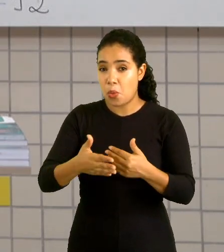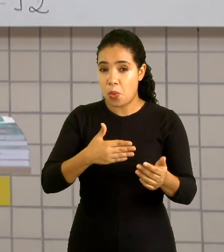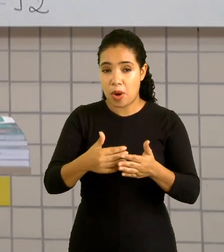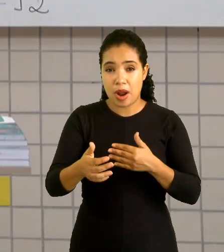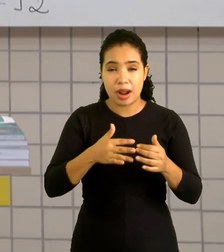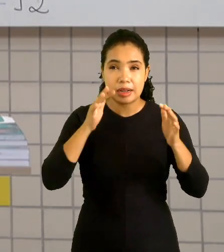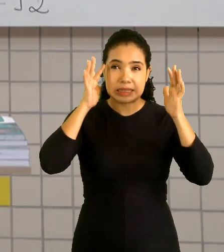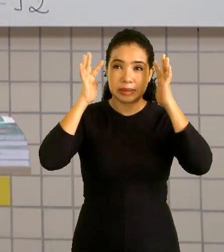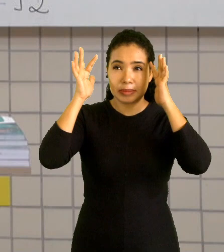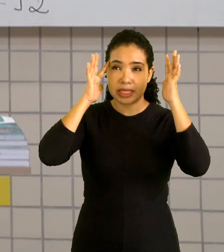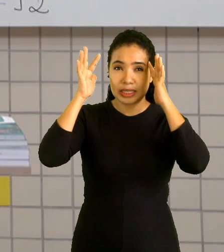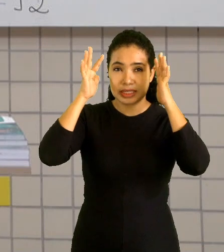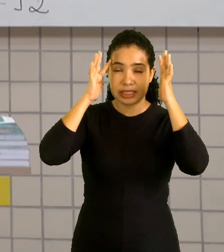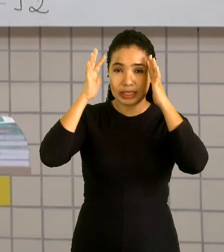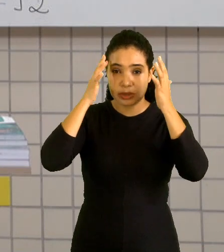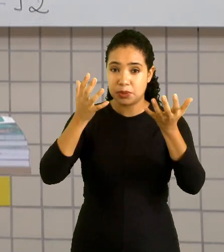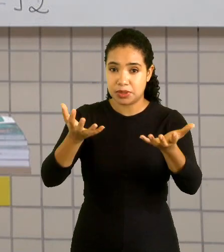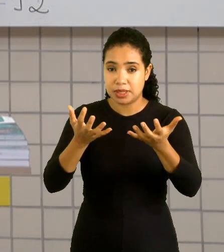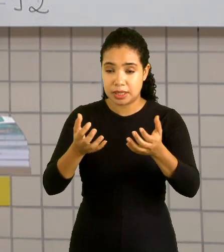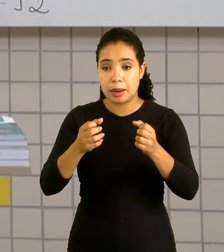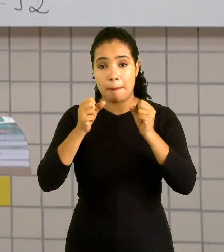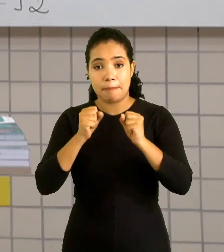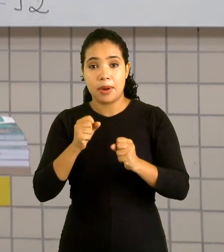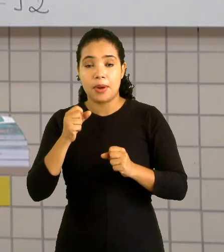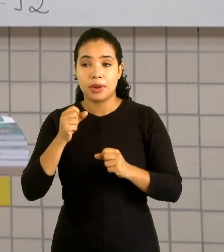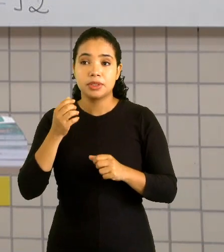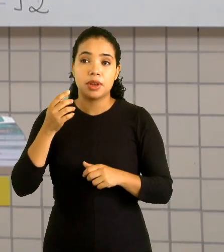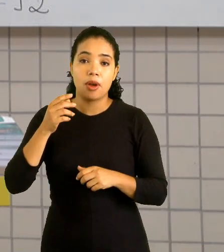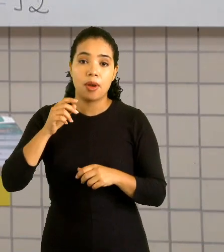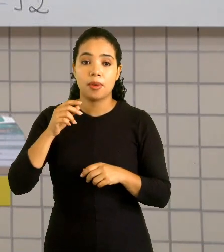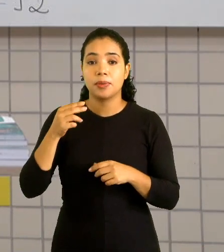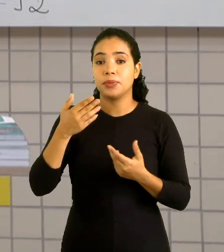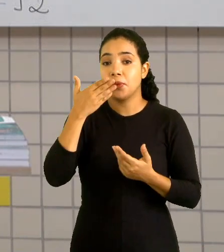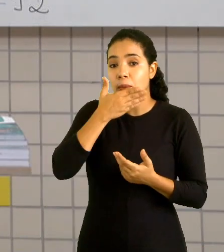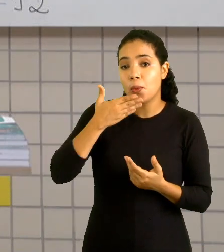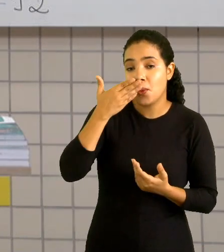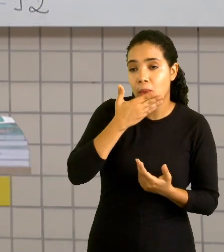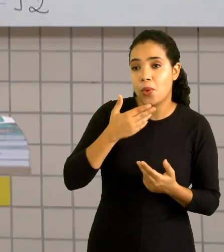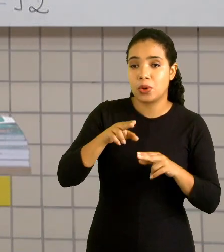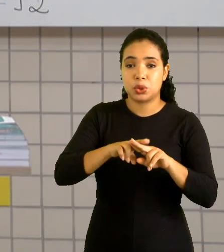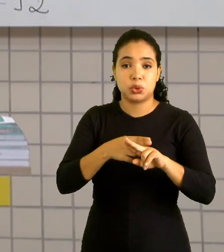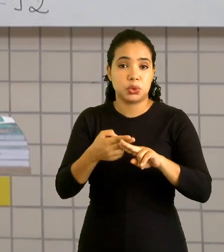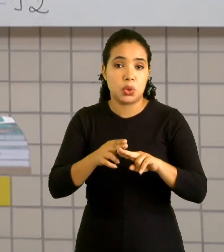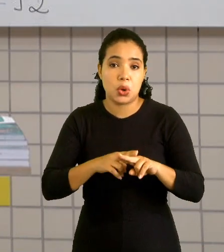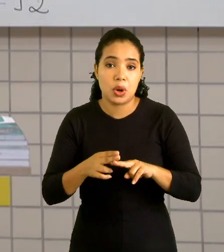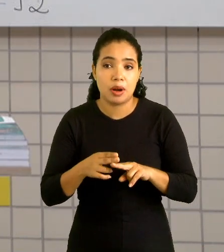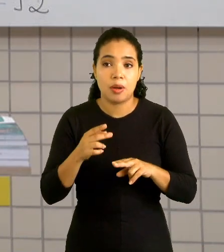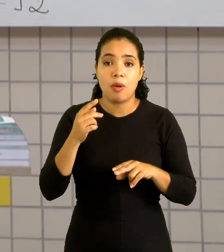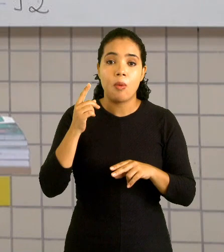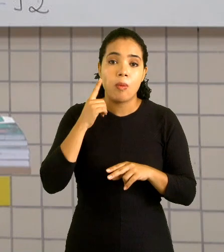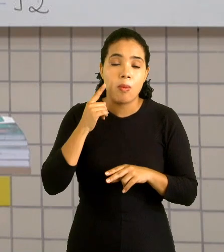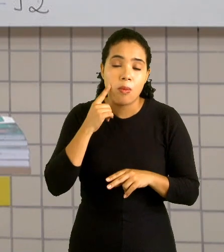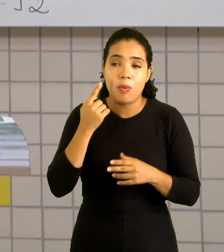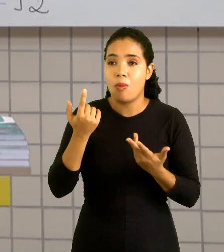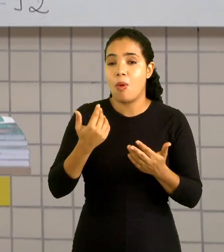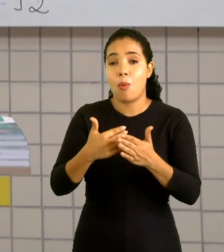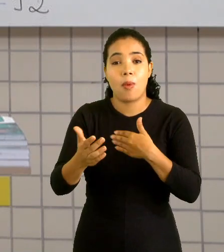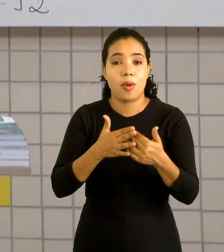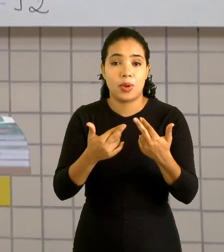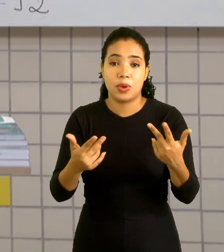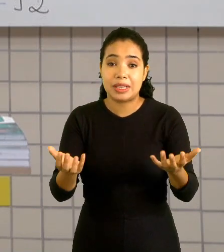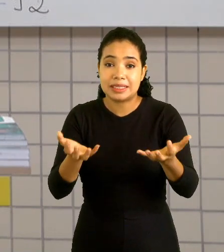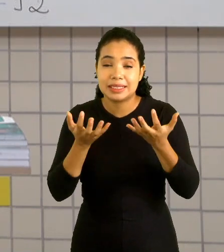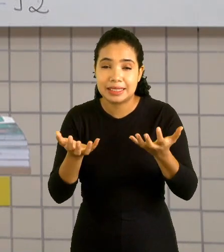nossa imaginação quiser. Ela pode ser pirulito, balinha, picolé, chocolate, qualquer coisa que você quiser, nós